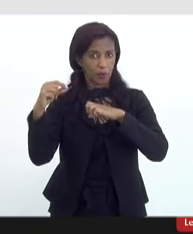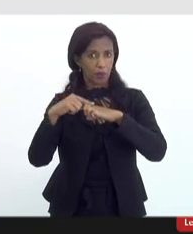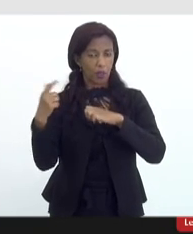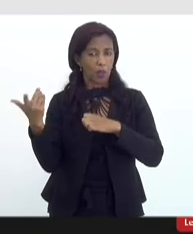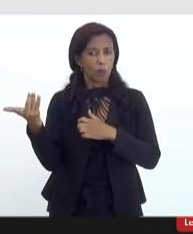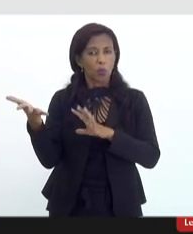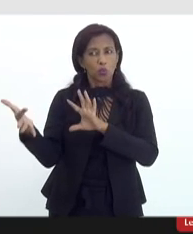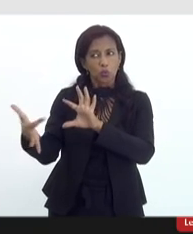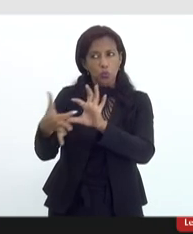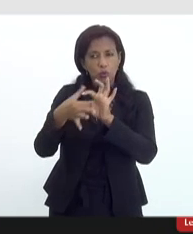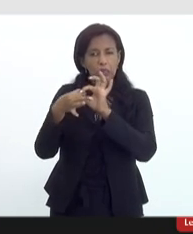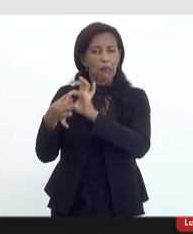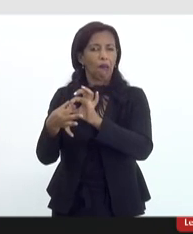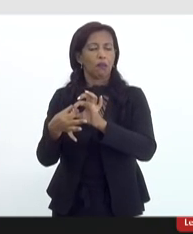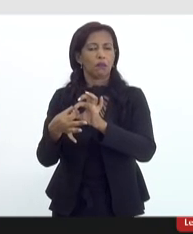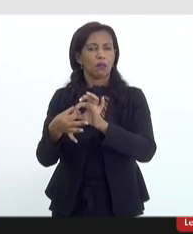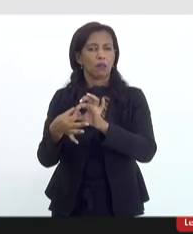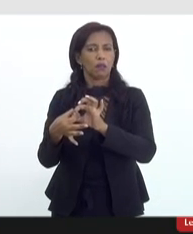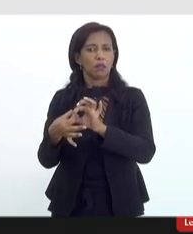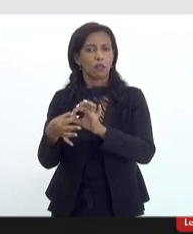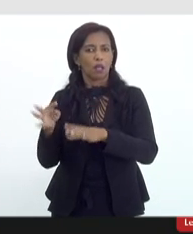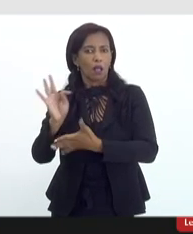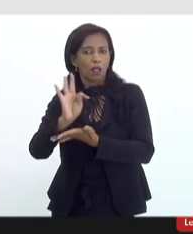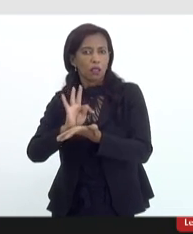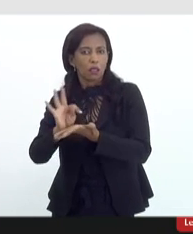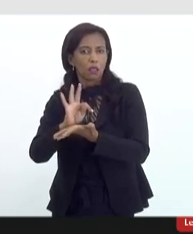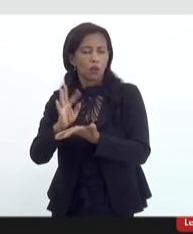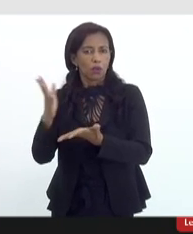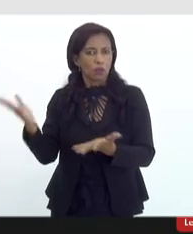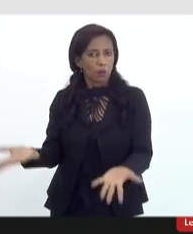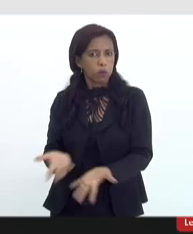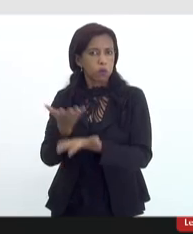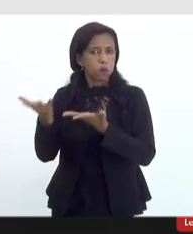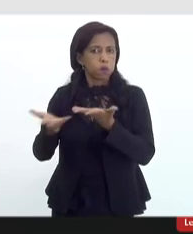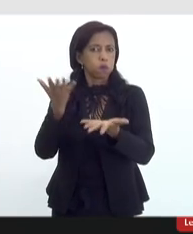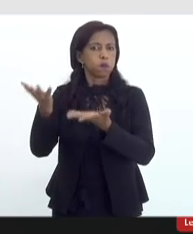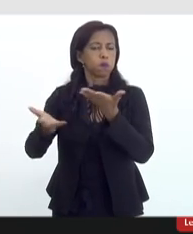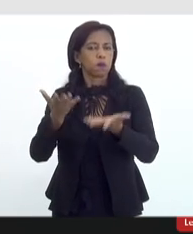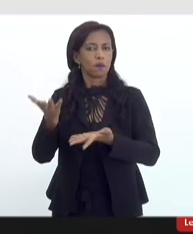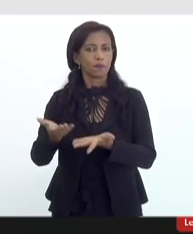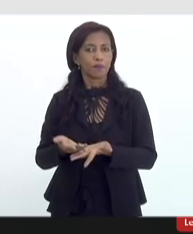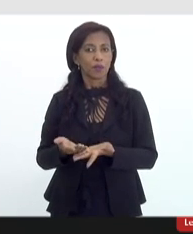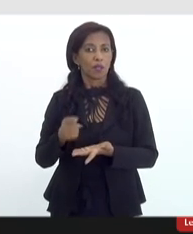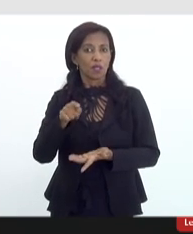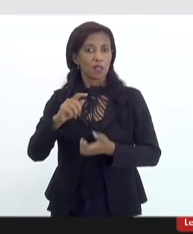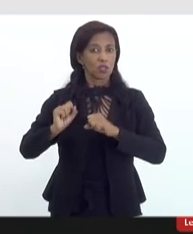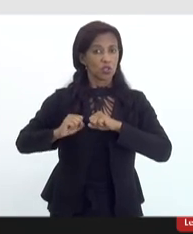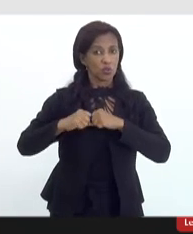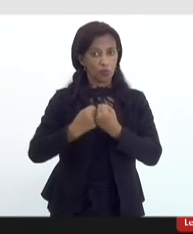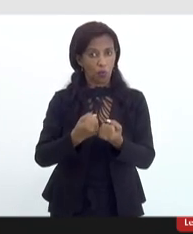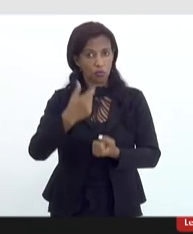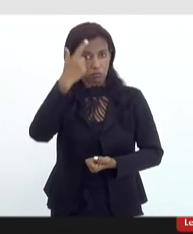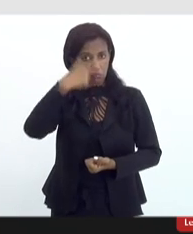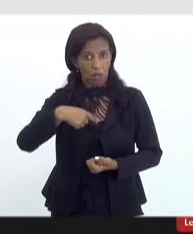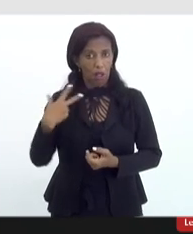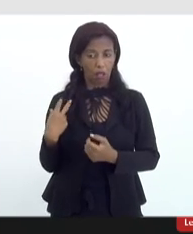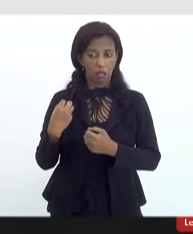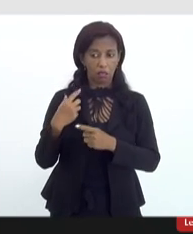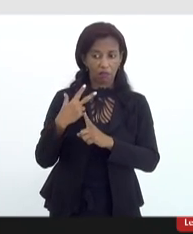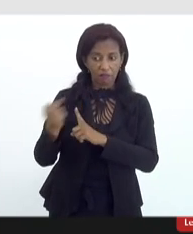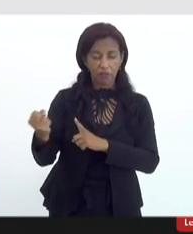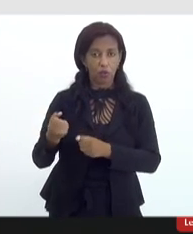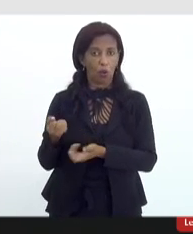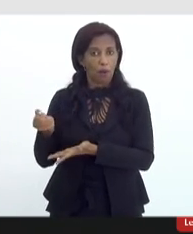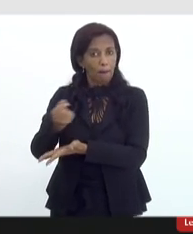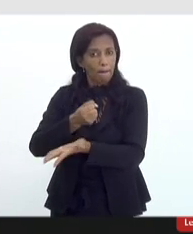muito ligada a essa noção aí da teologia da prosperidade, tá? A noção de que esse esforço pessoal produz vitórias, o que fornece